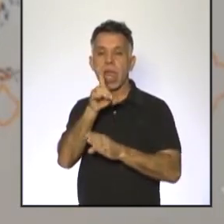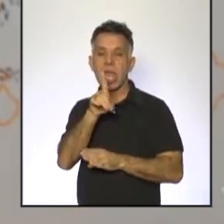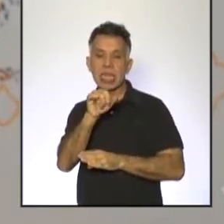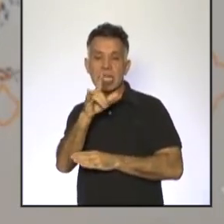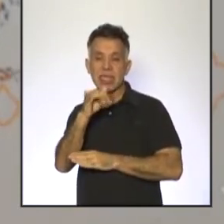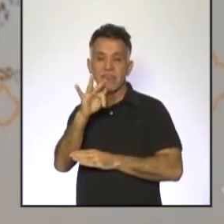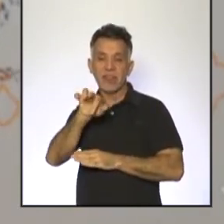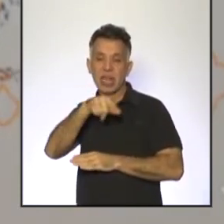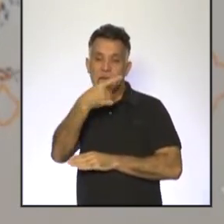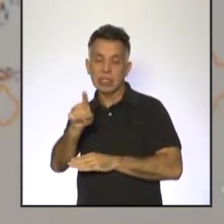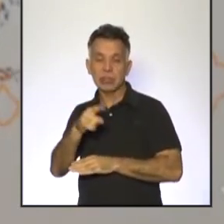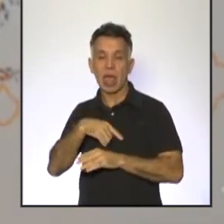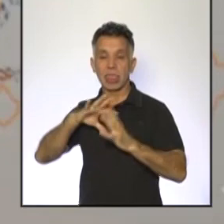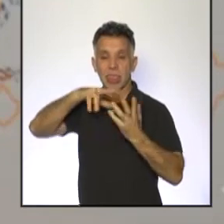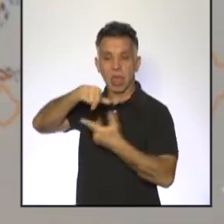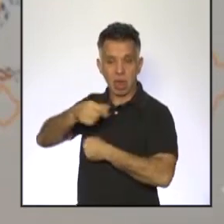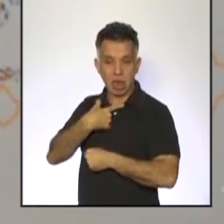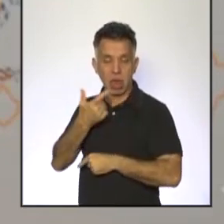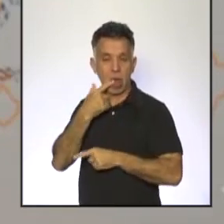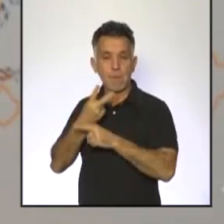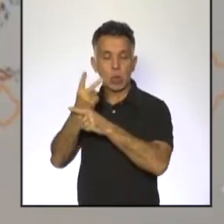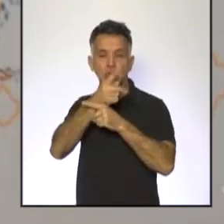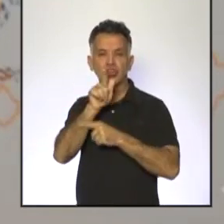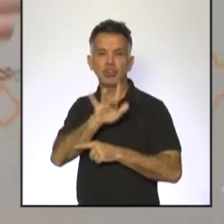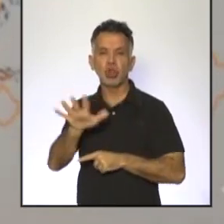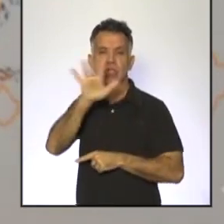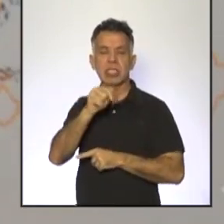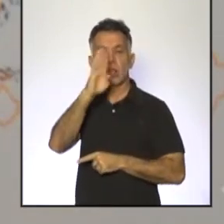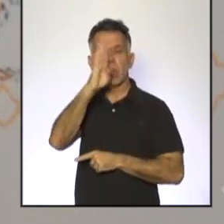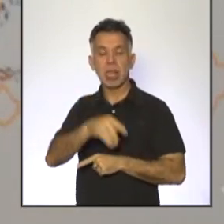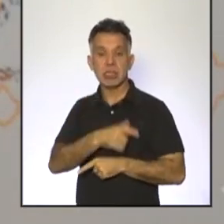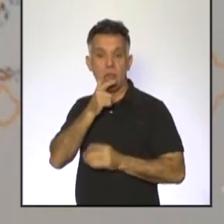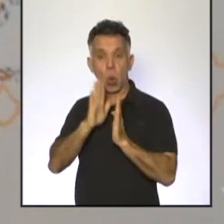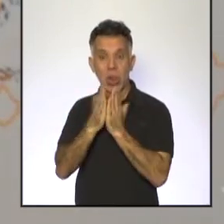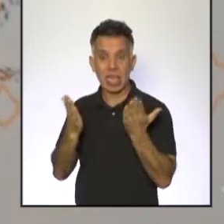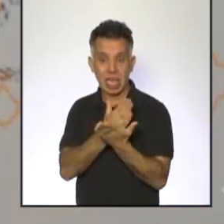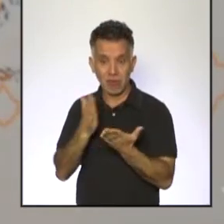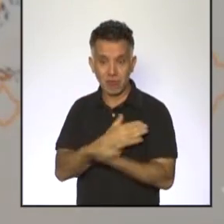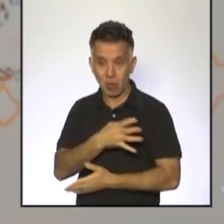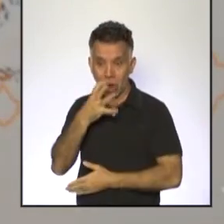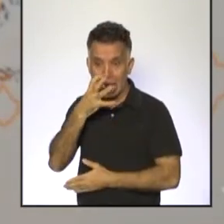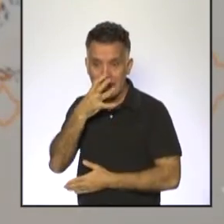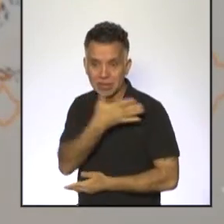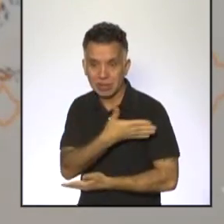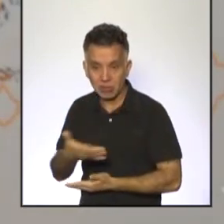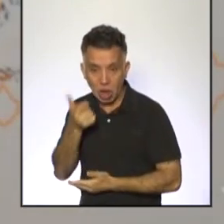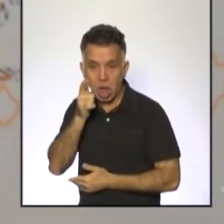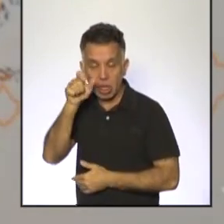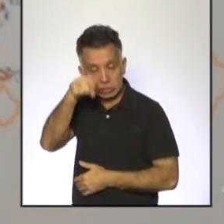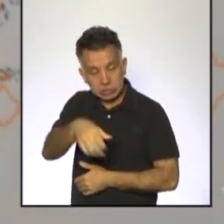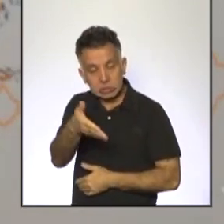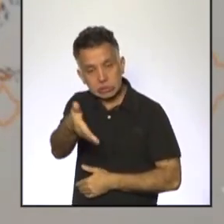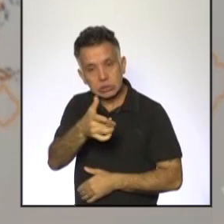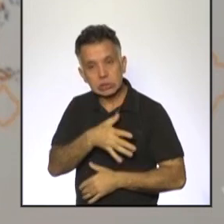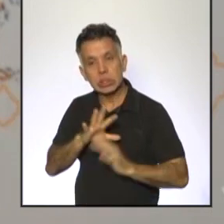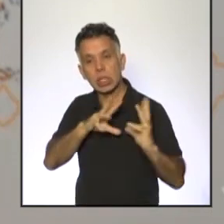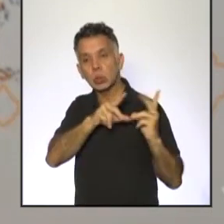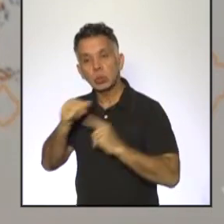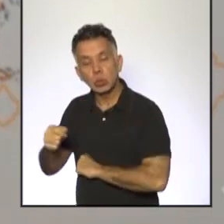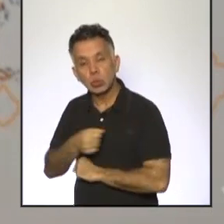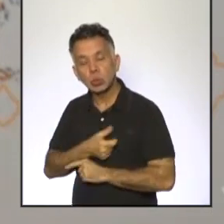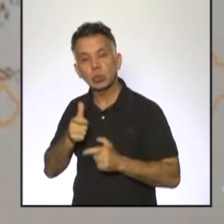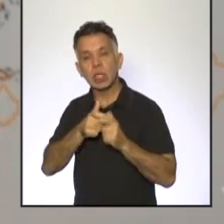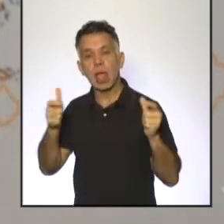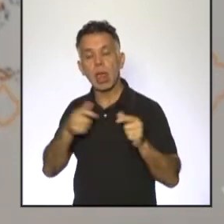Para Entender a Terra, procurar no Geologia do Brasil, um livro incrível. E aí sim, em todas as grandes